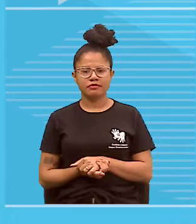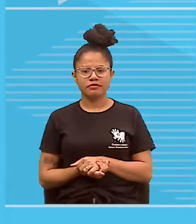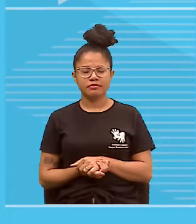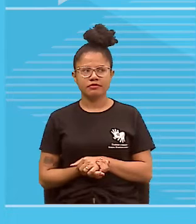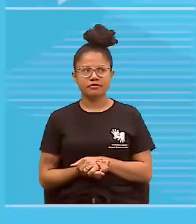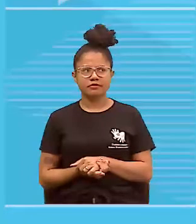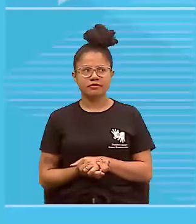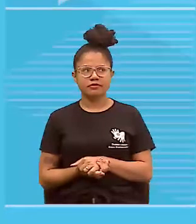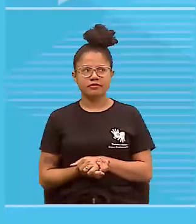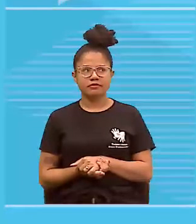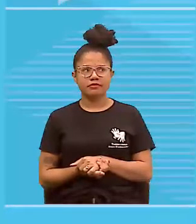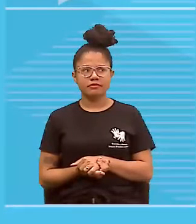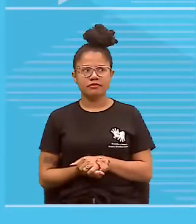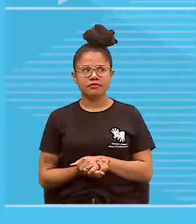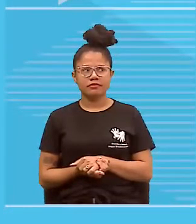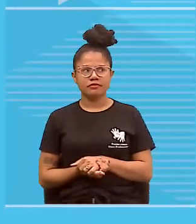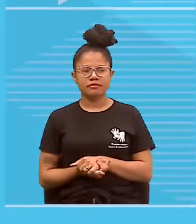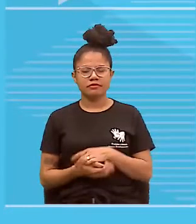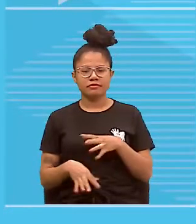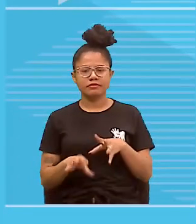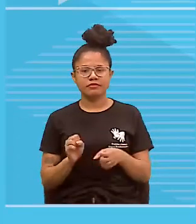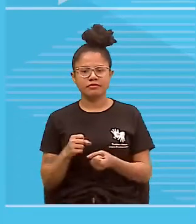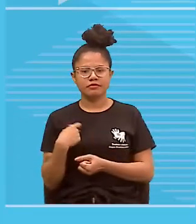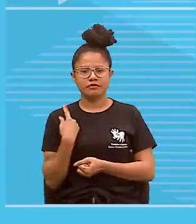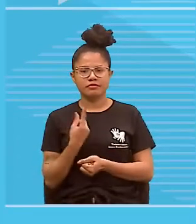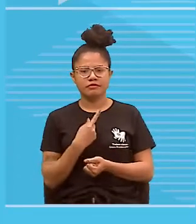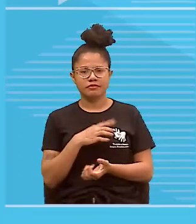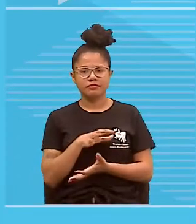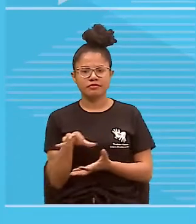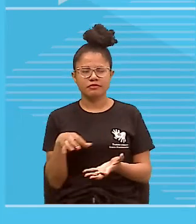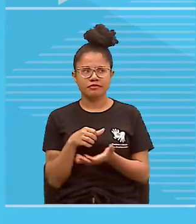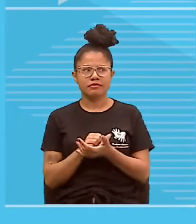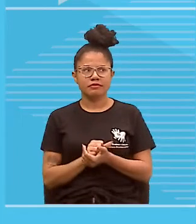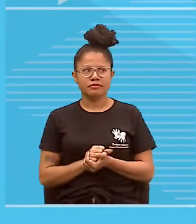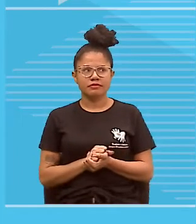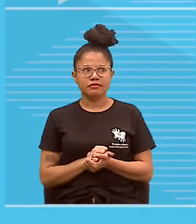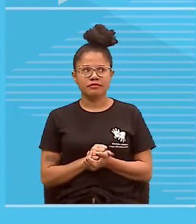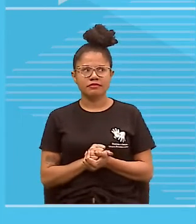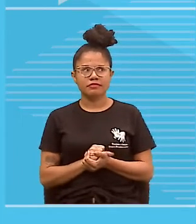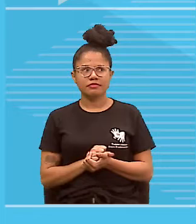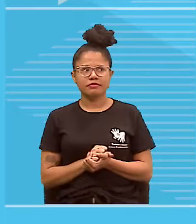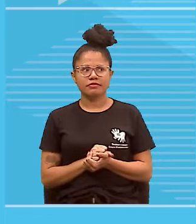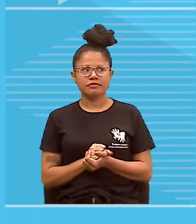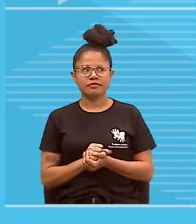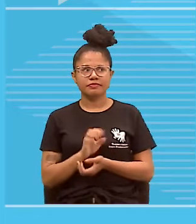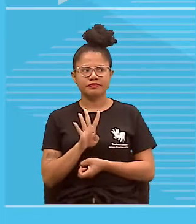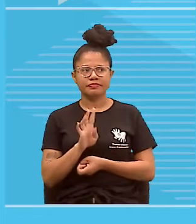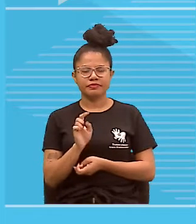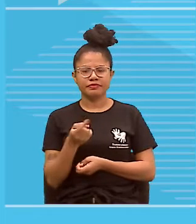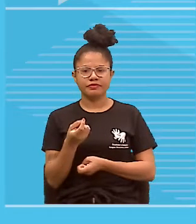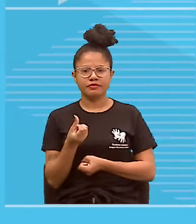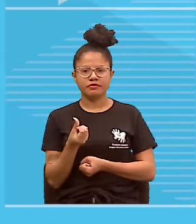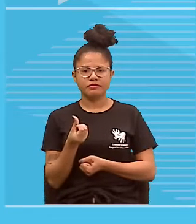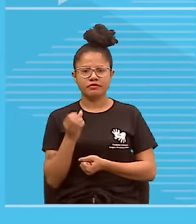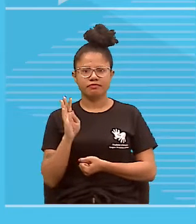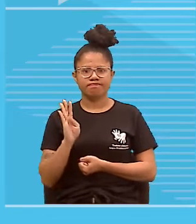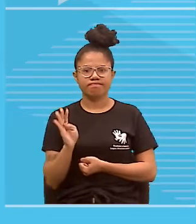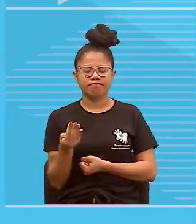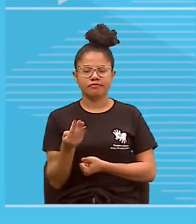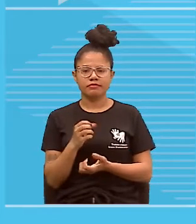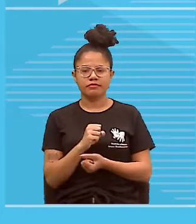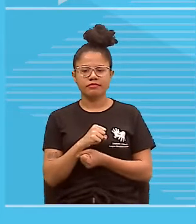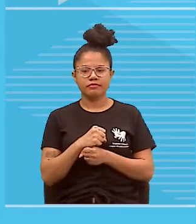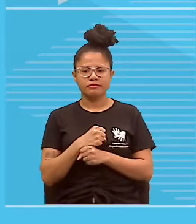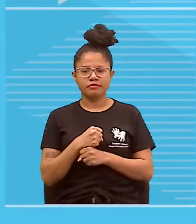a formação do nosso planeta acerca de 4,6 bilhões de anos